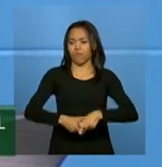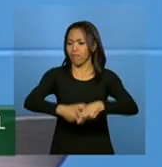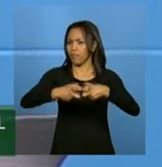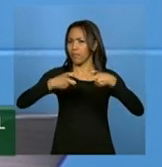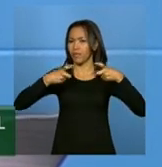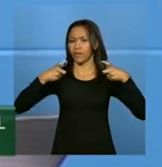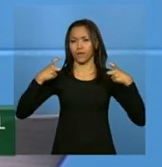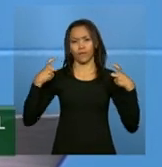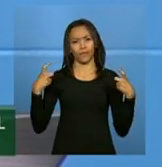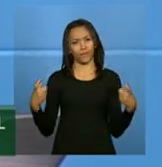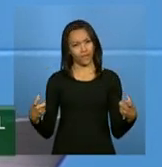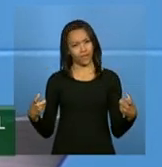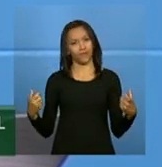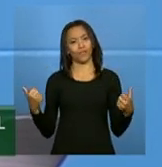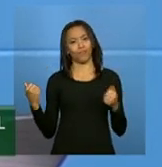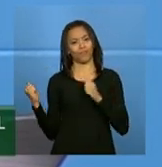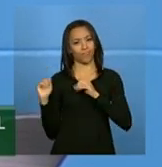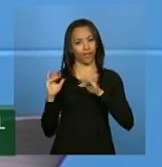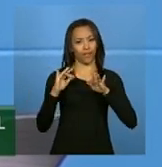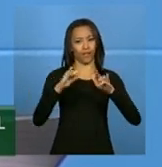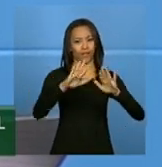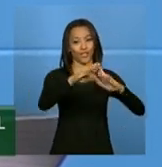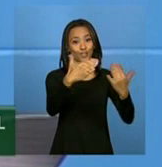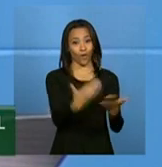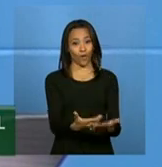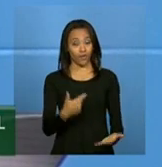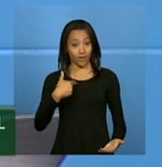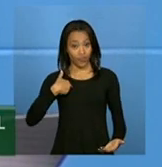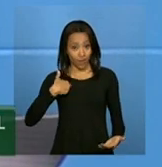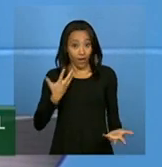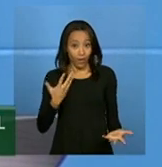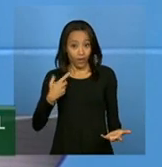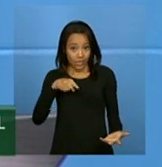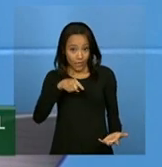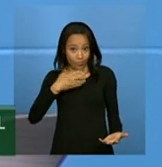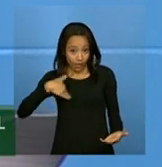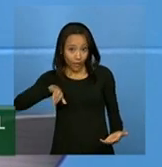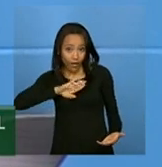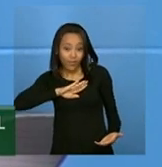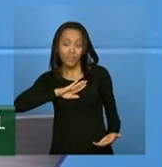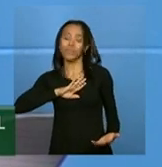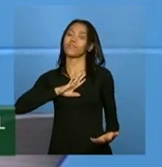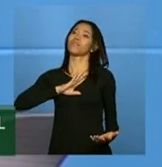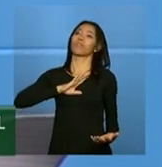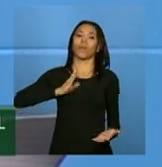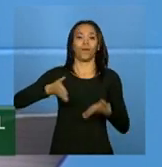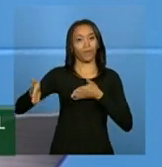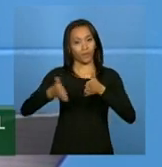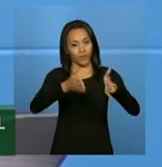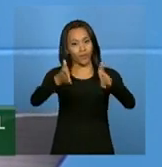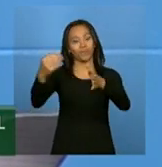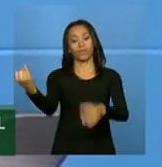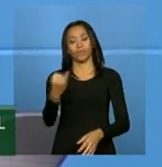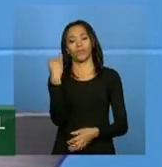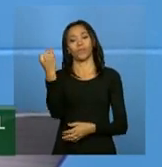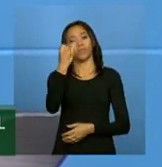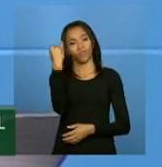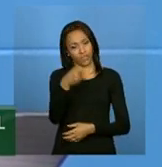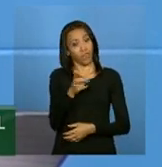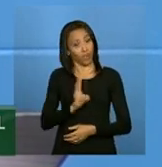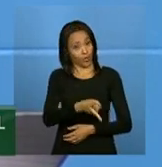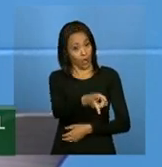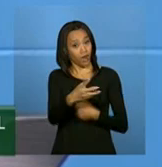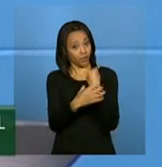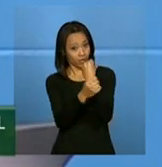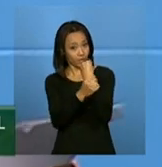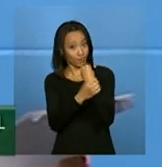maioria, estão na escola, e isso já para nós já é um caminho importante, o que nós queremos garantir é que elas estejam